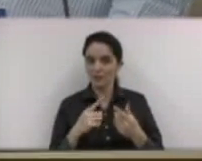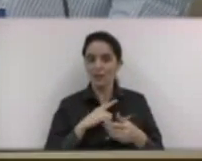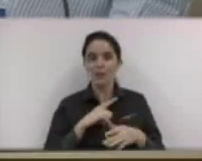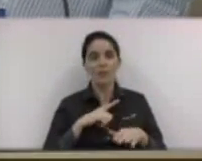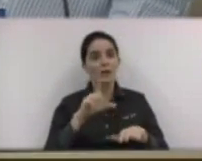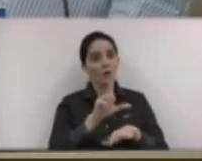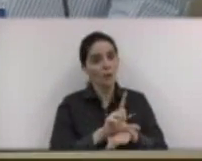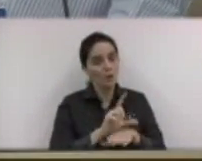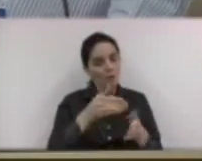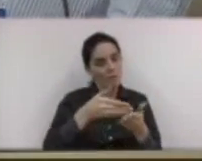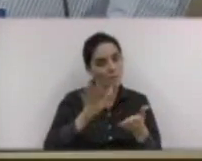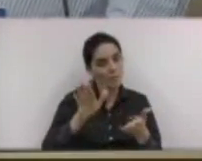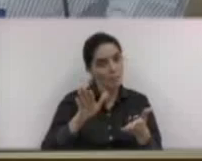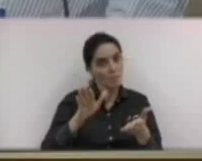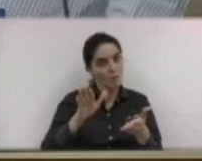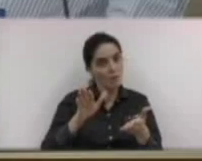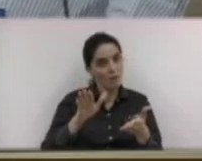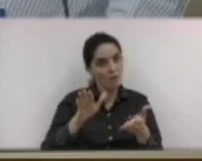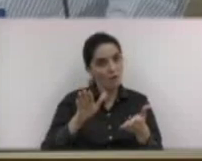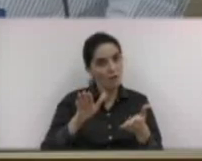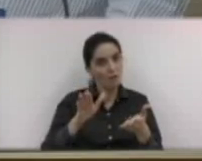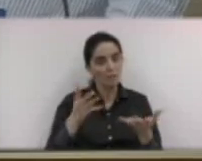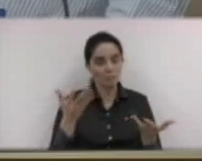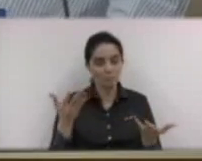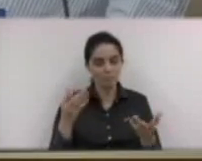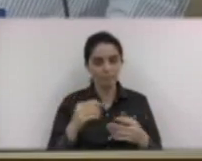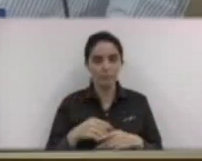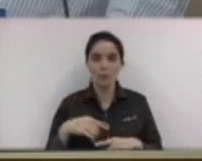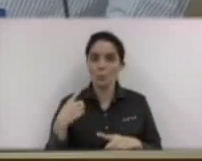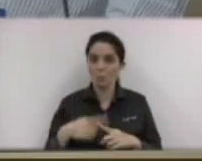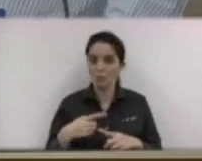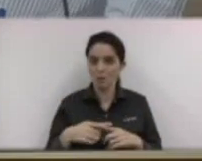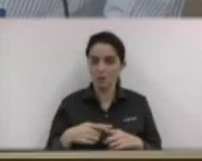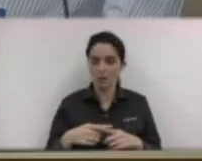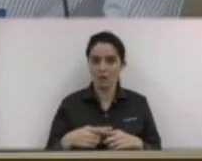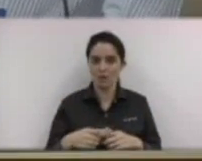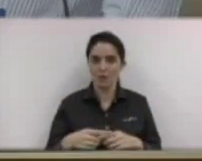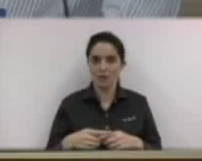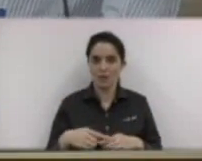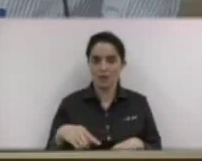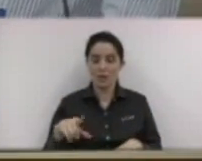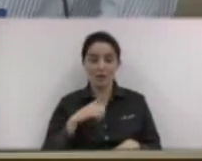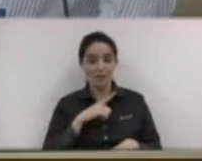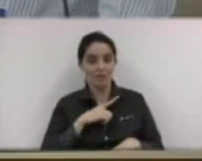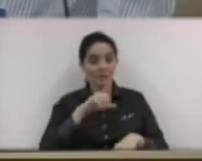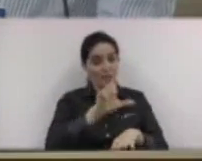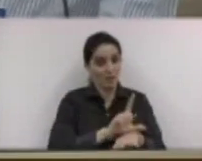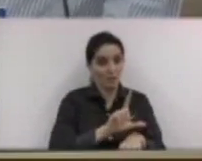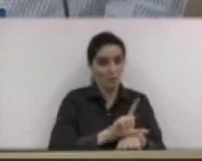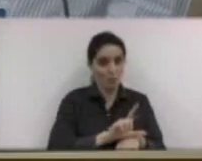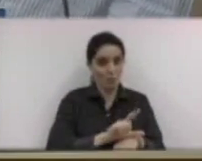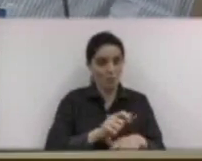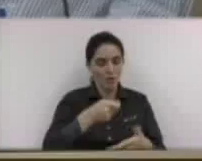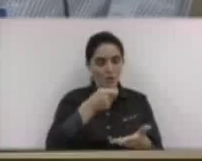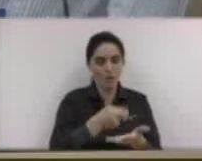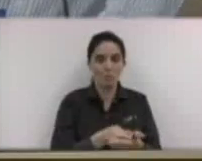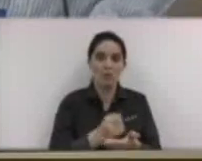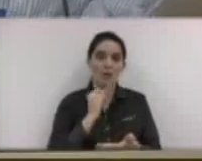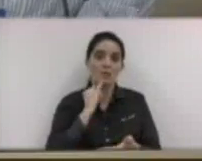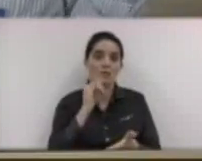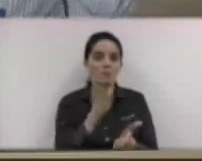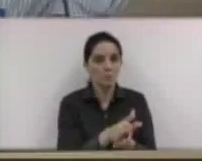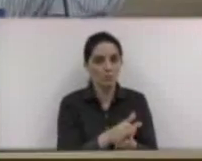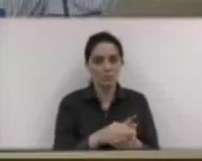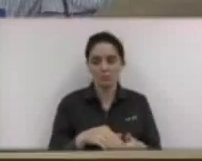algum funcionário. Porque, e aí vai ficar muito mais caro para a cidade e para o município, lógico. Pois não, vereador Érico.